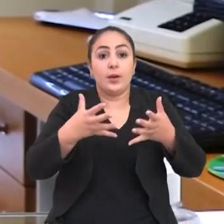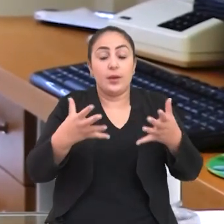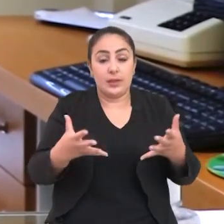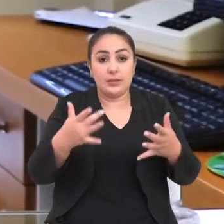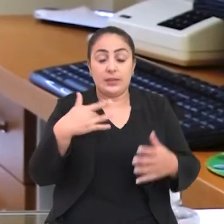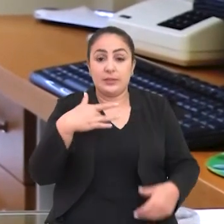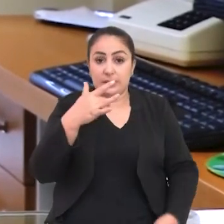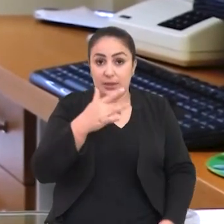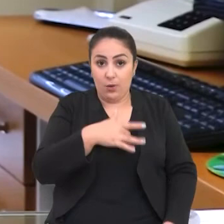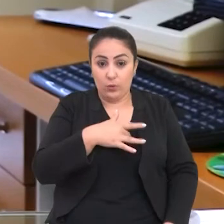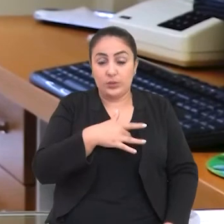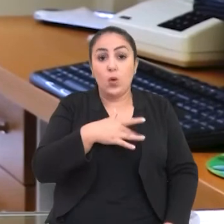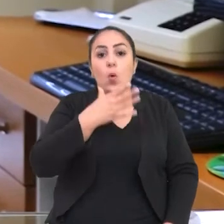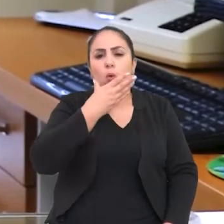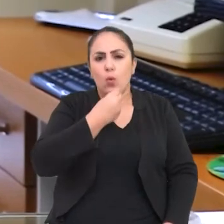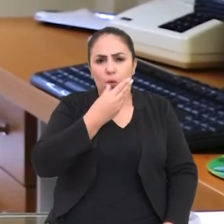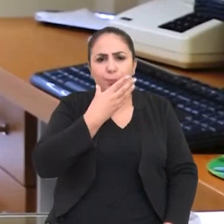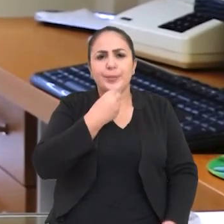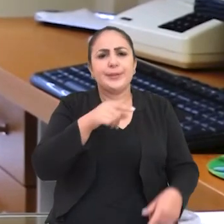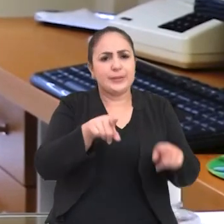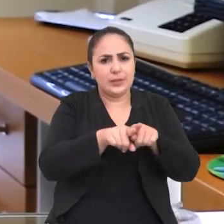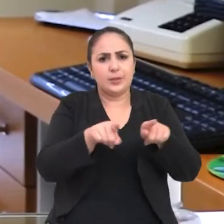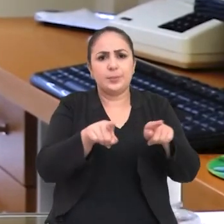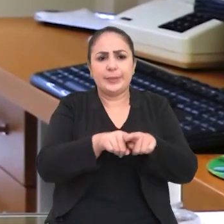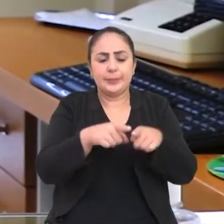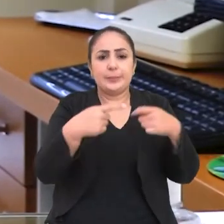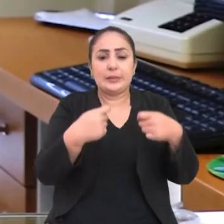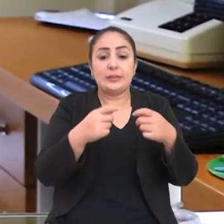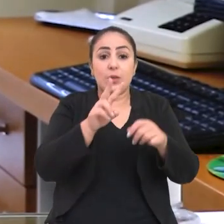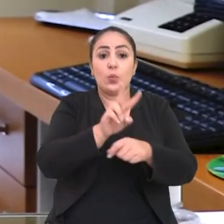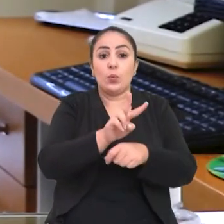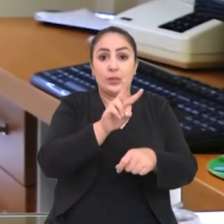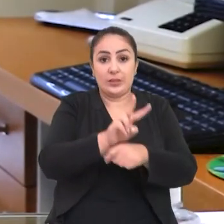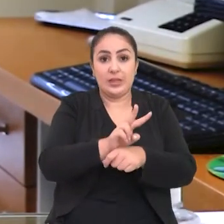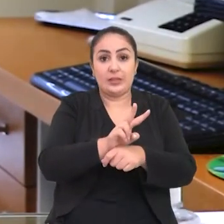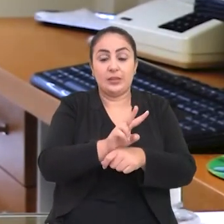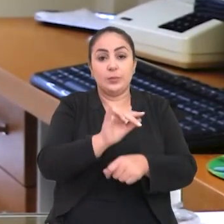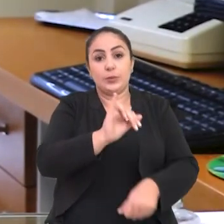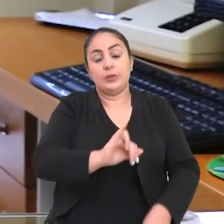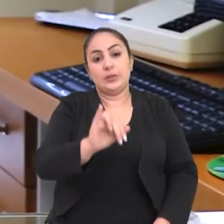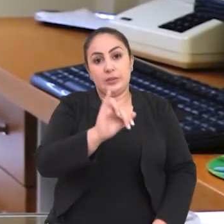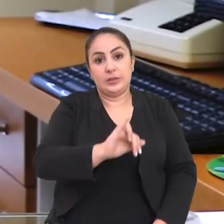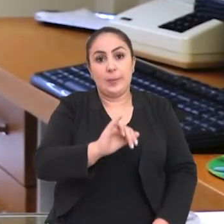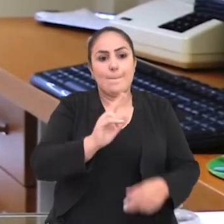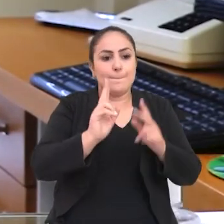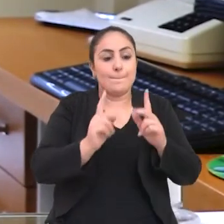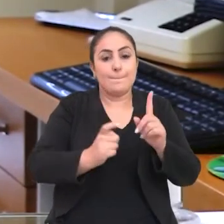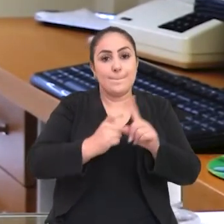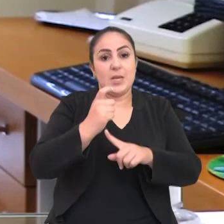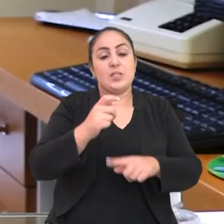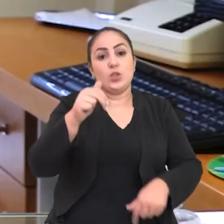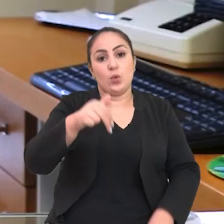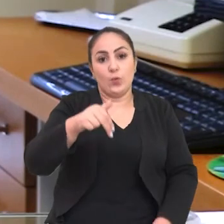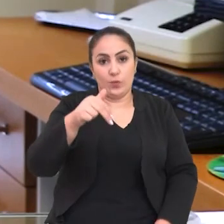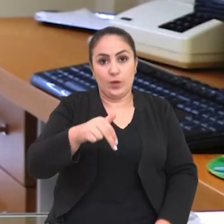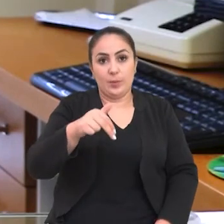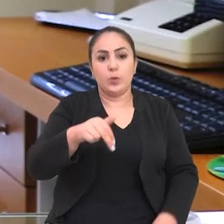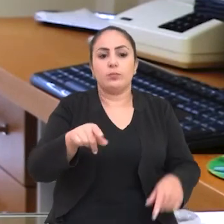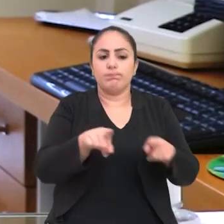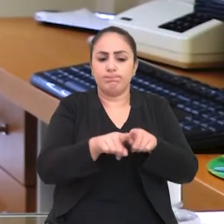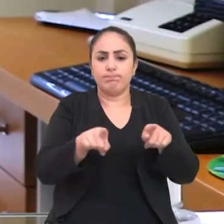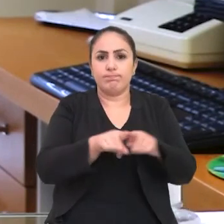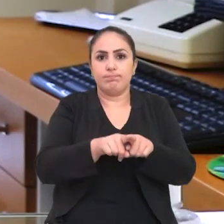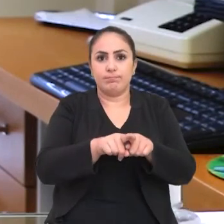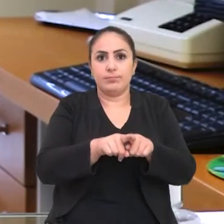preocupação muito maior com a sua saúde, os homens também deverão ter um cuidado excepcional. E o mês de